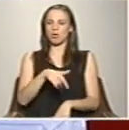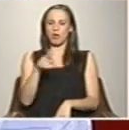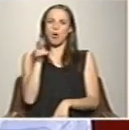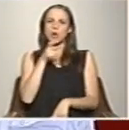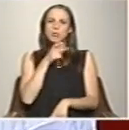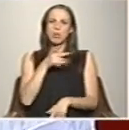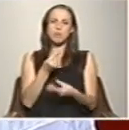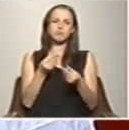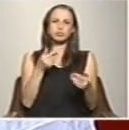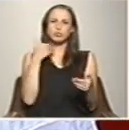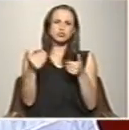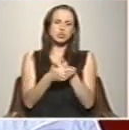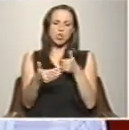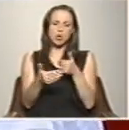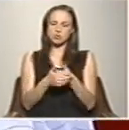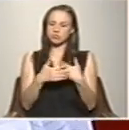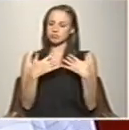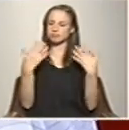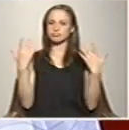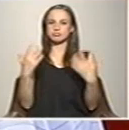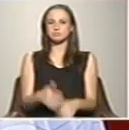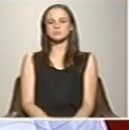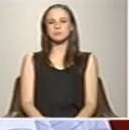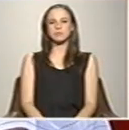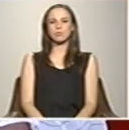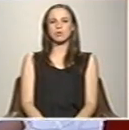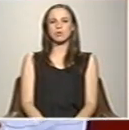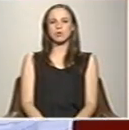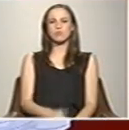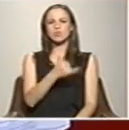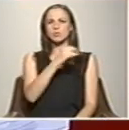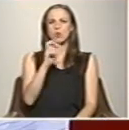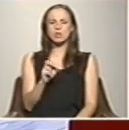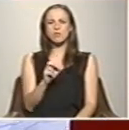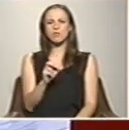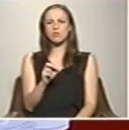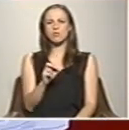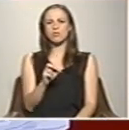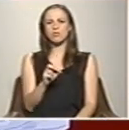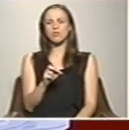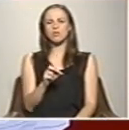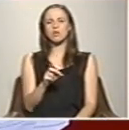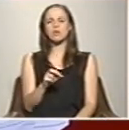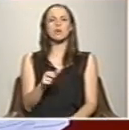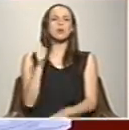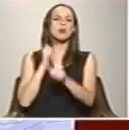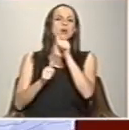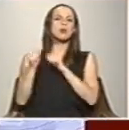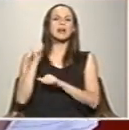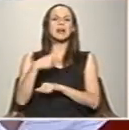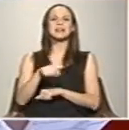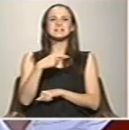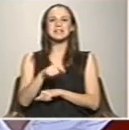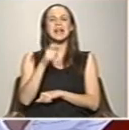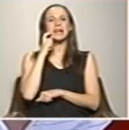seja, há muitos idosos... Estás a falar de que universo já agora? 28º lugar em que universo? Atrás de nós só o Cazaquistão. Mas